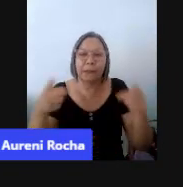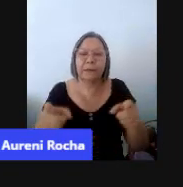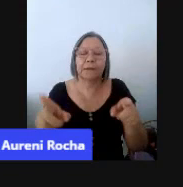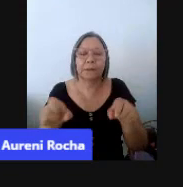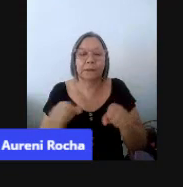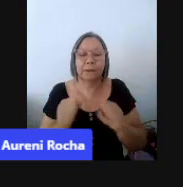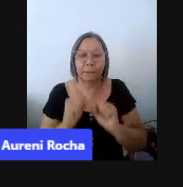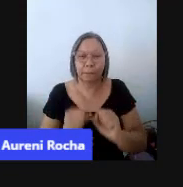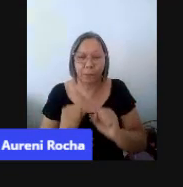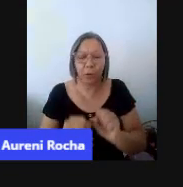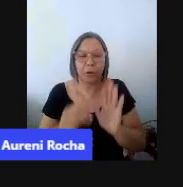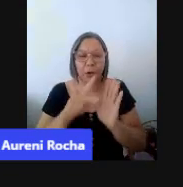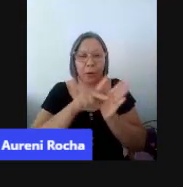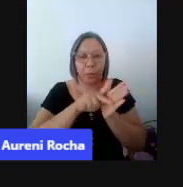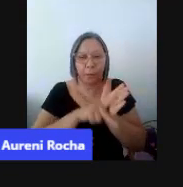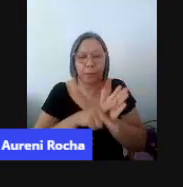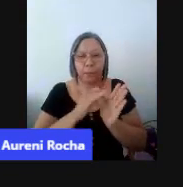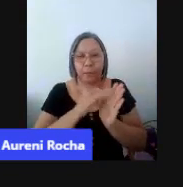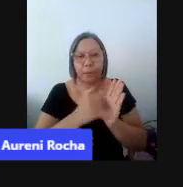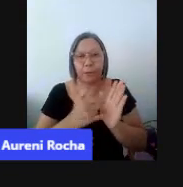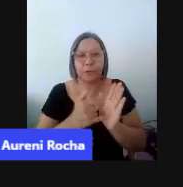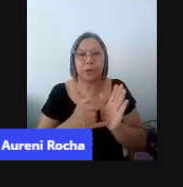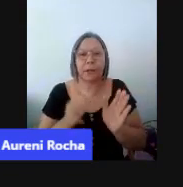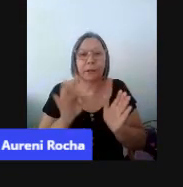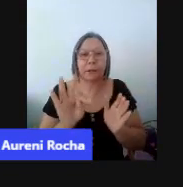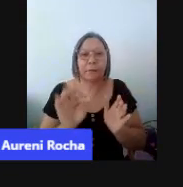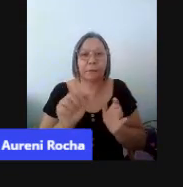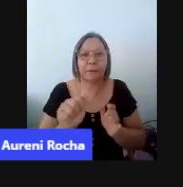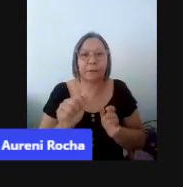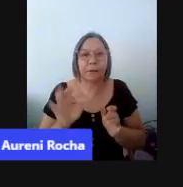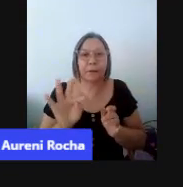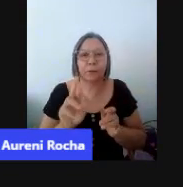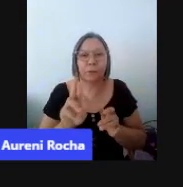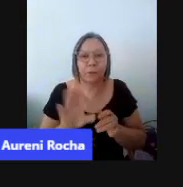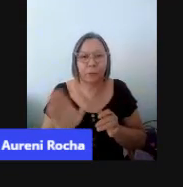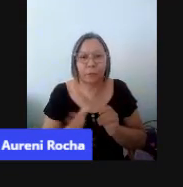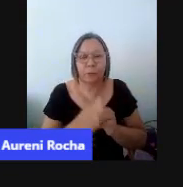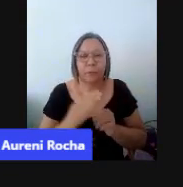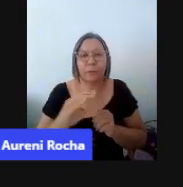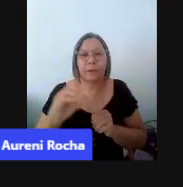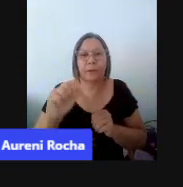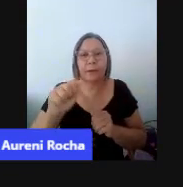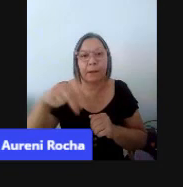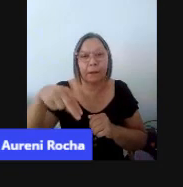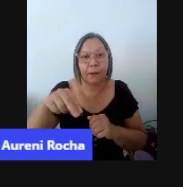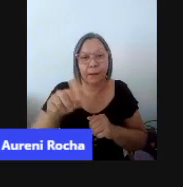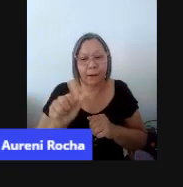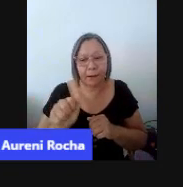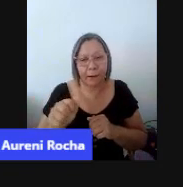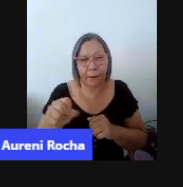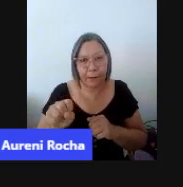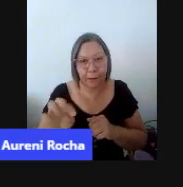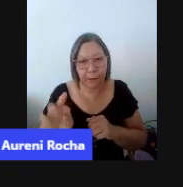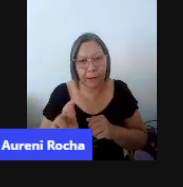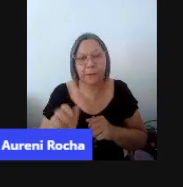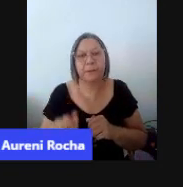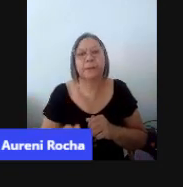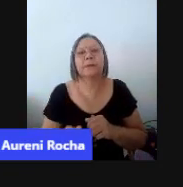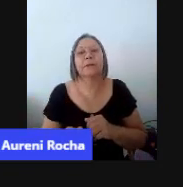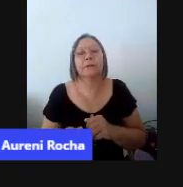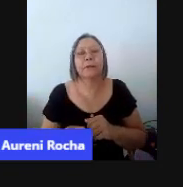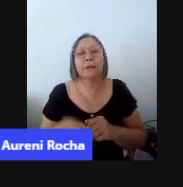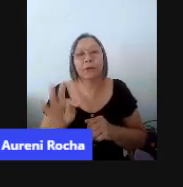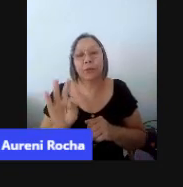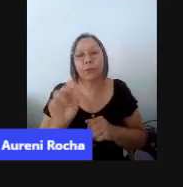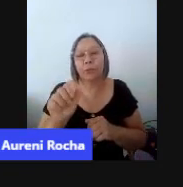e Tamanduá Bandeira levando em consideração as implicações socioambientais, como nós temos aí nesse caso no